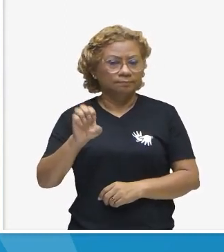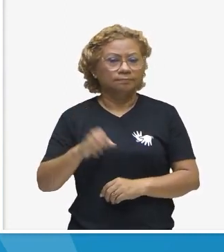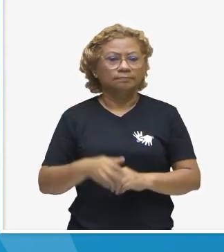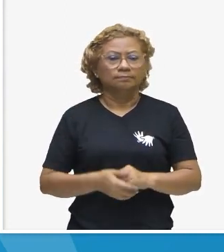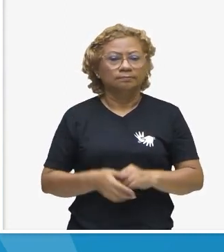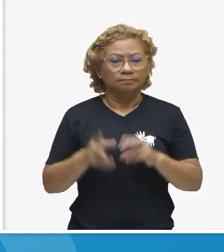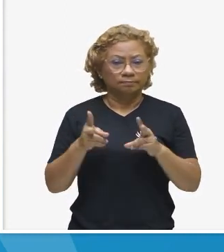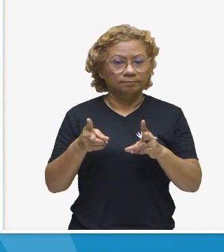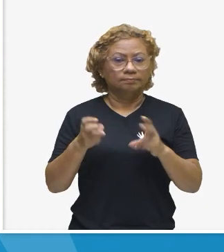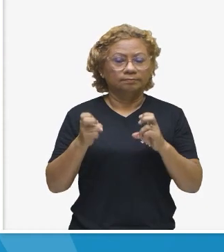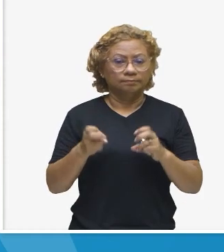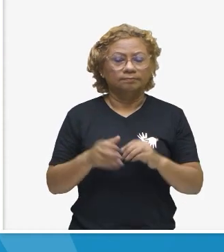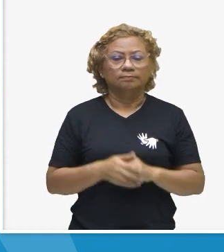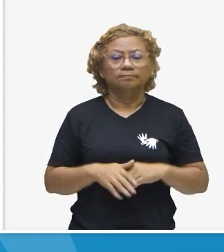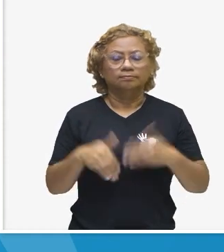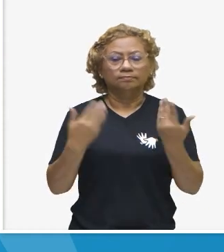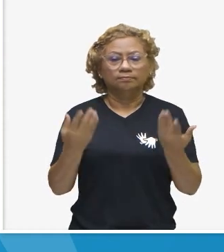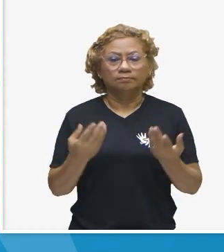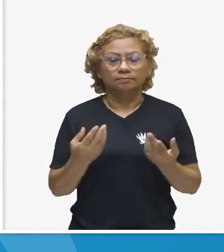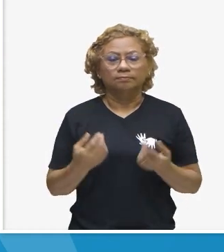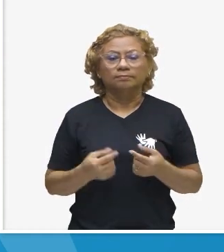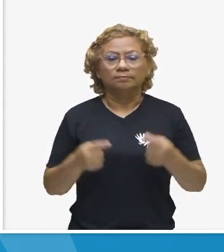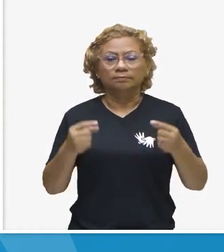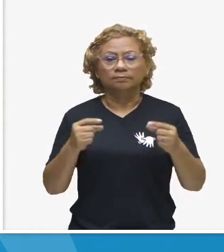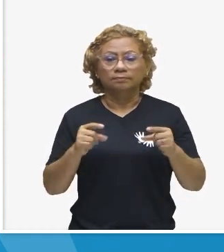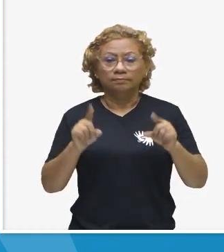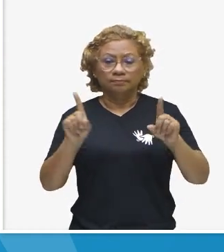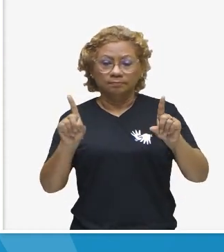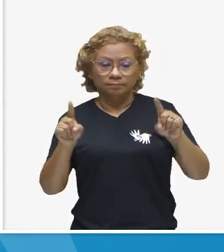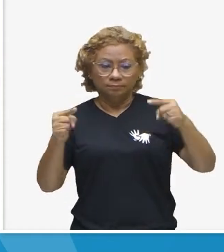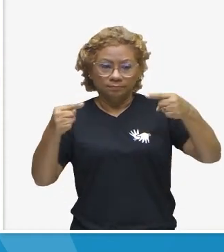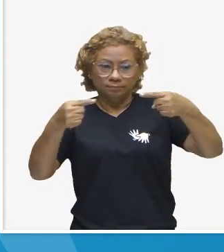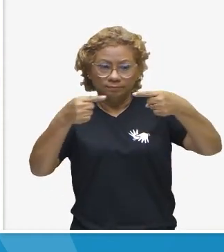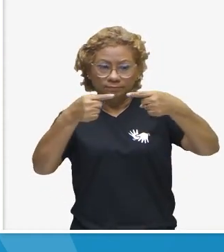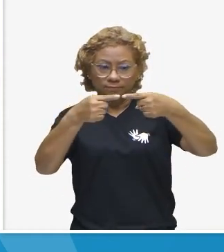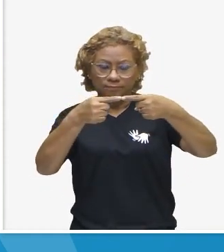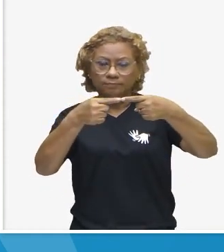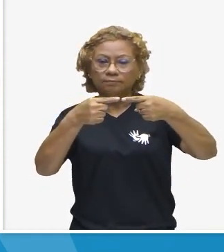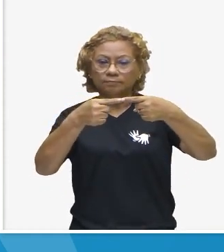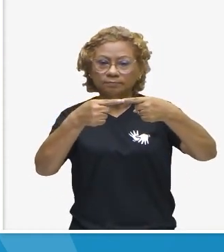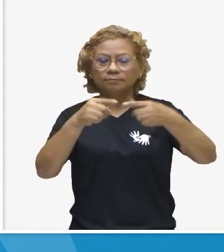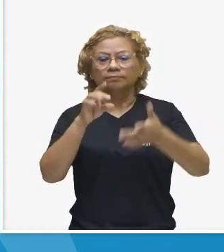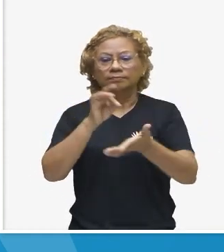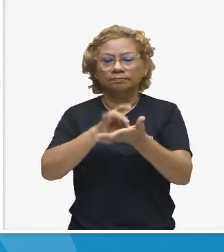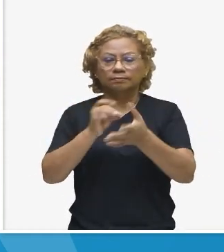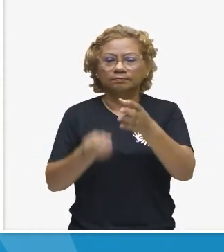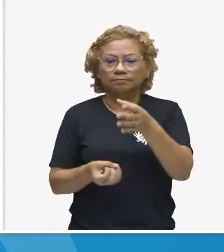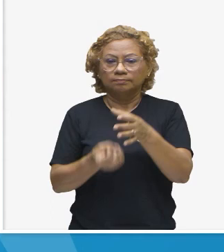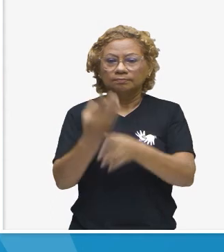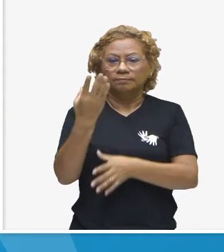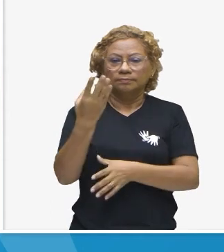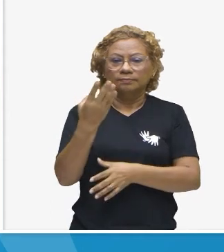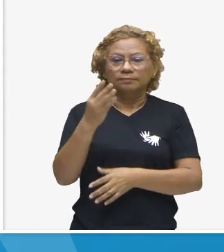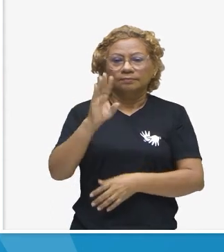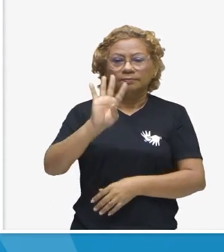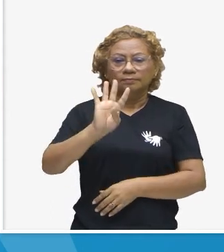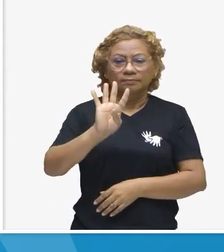Então, quando duas retas se cruzam, na realidade, elas formam quatro ângulos.